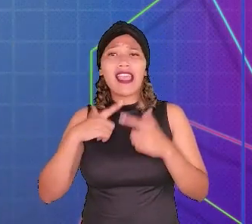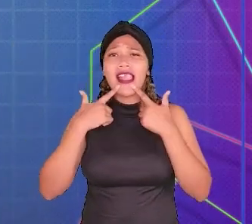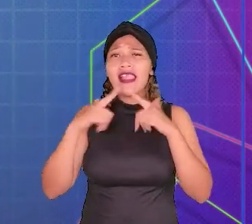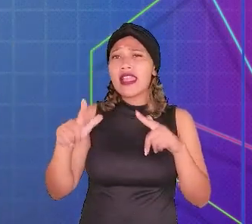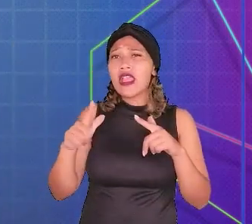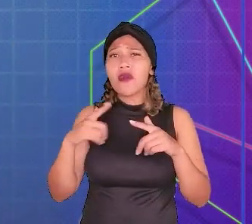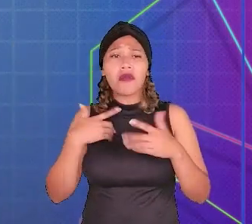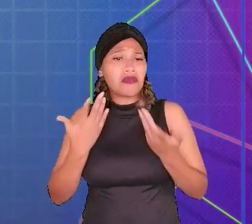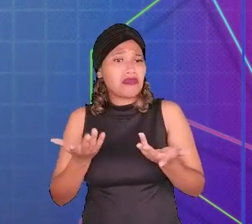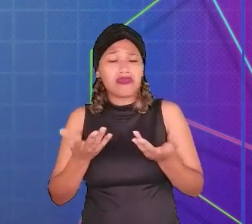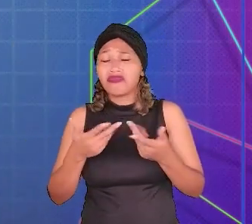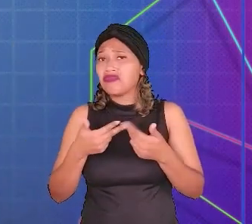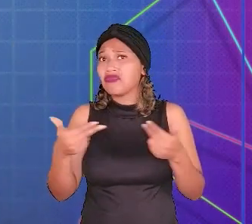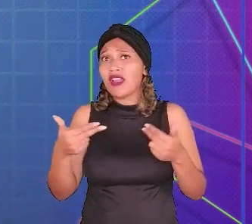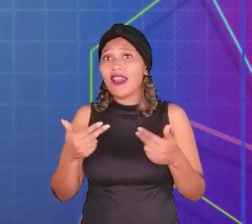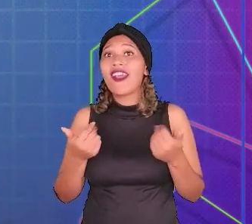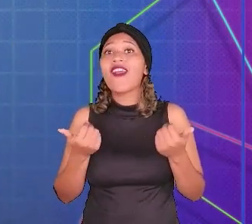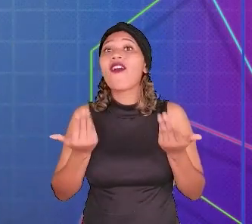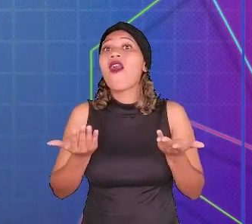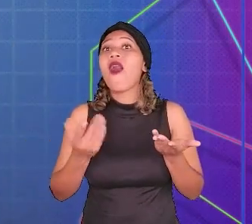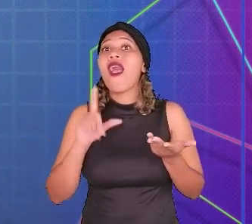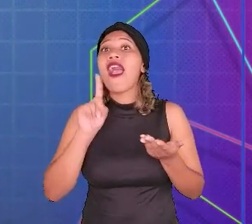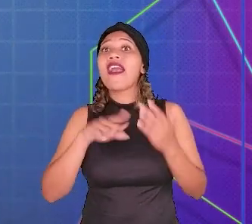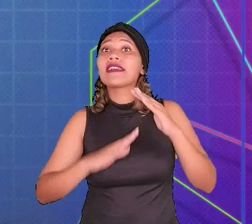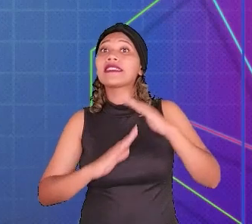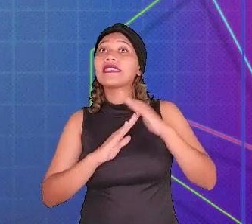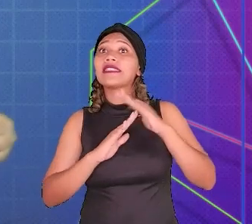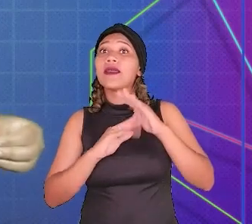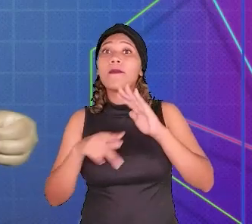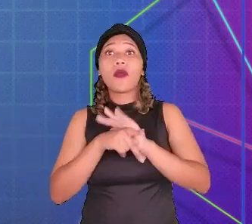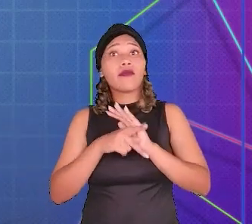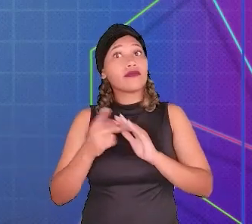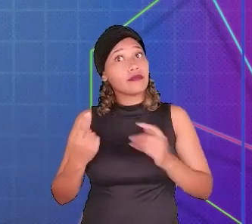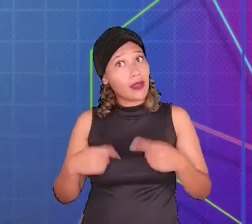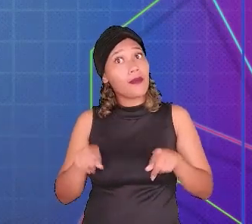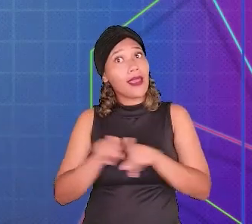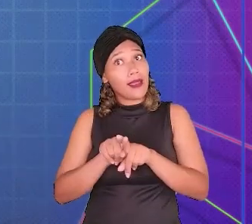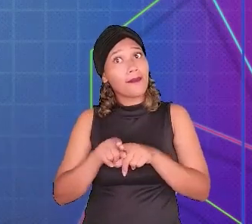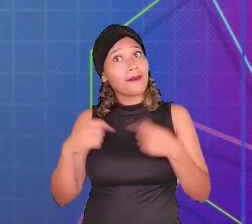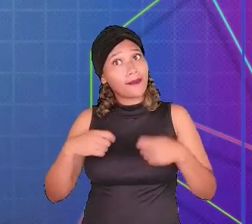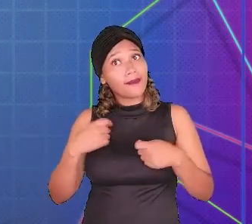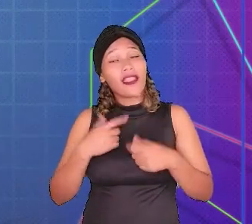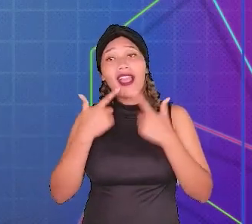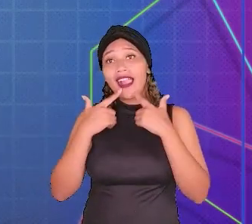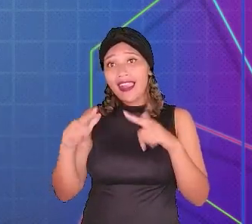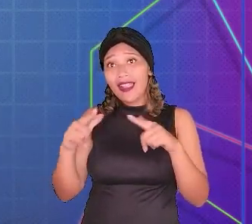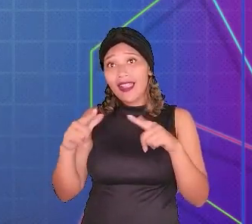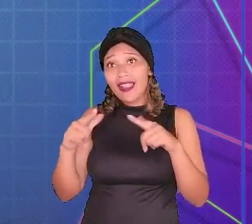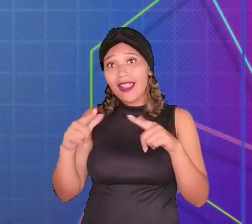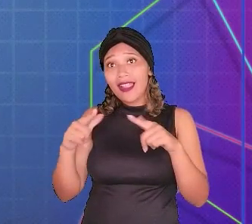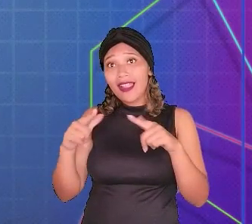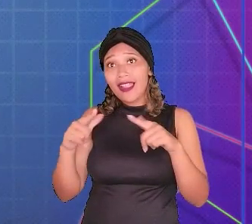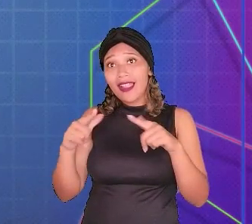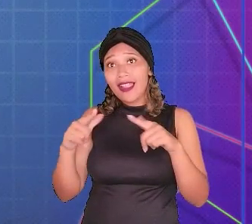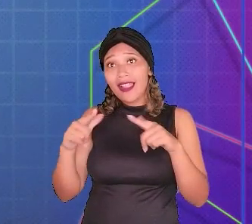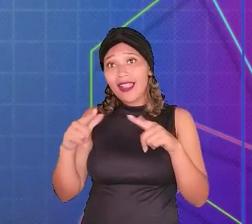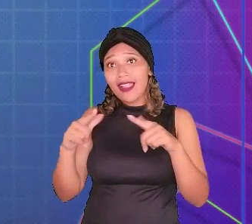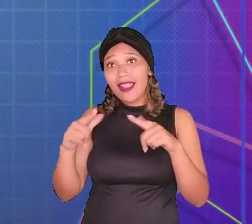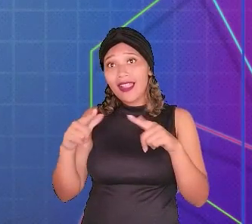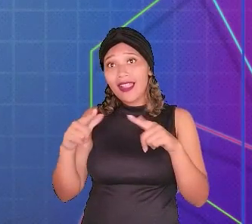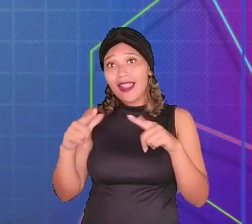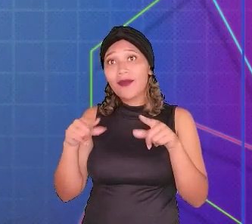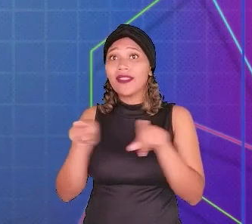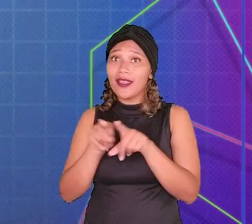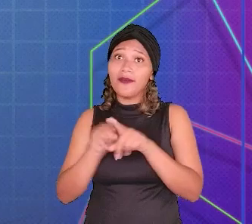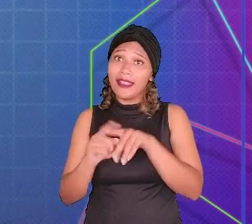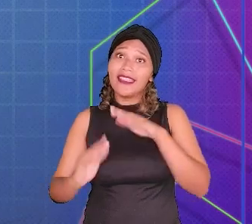línguas e raças. Você, então, precisaria delimitar de qual raça ele é e qual língua ele fala. De qual raça ele é? Qual língua